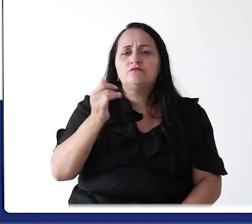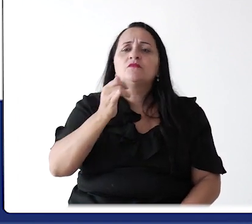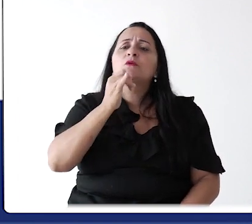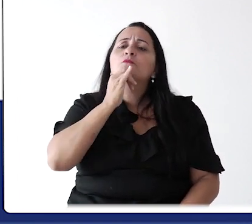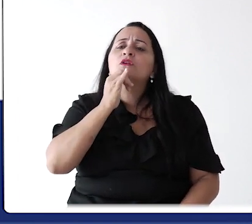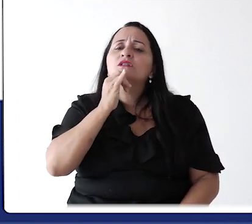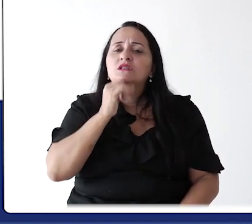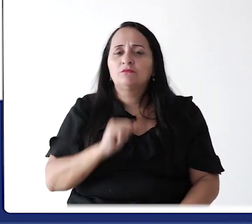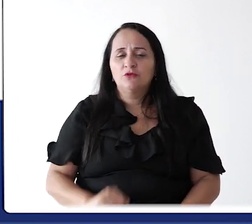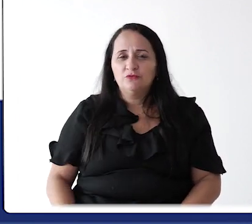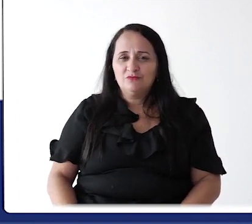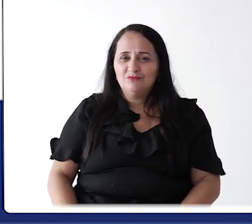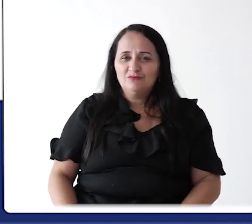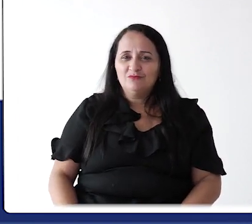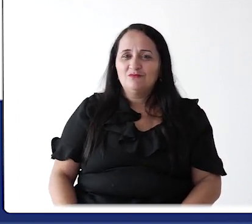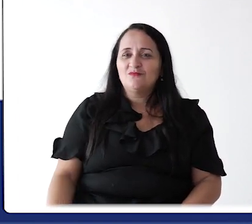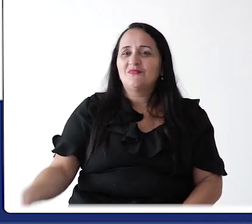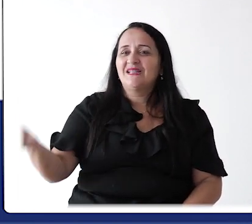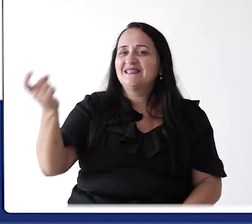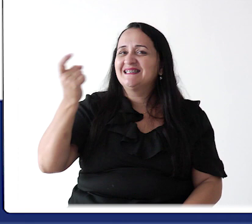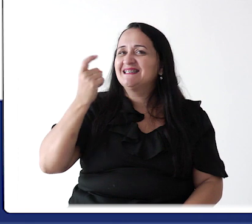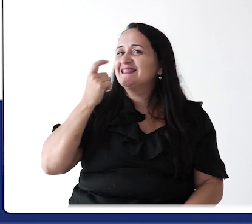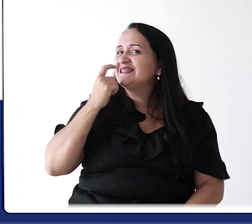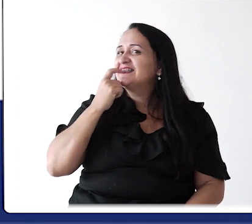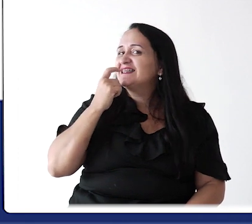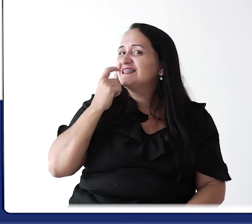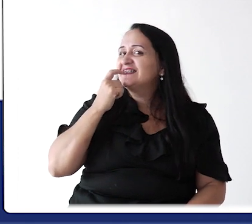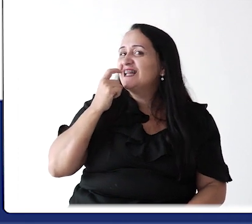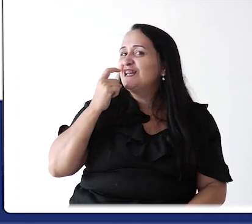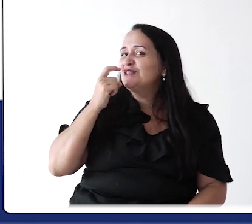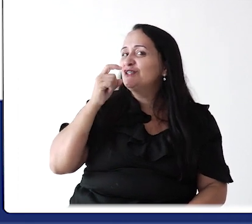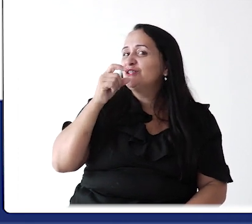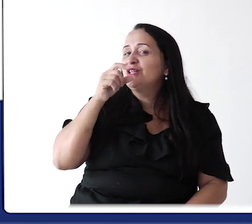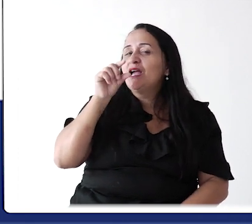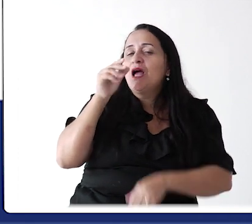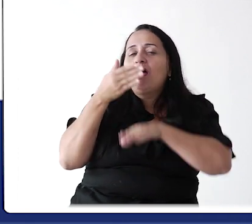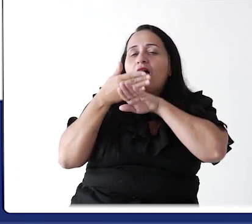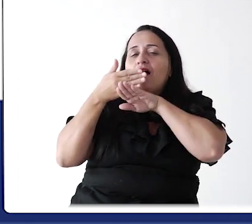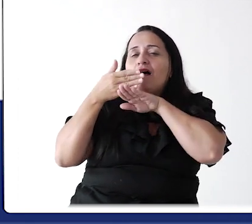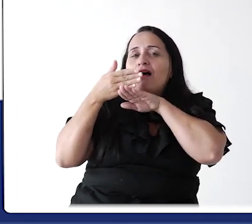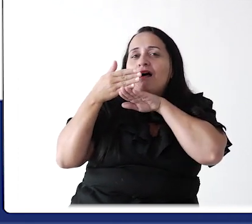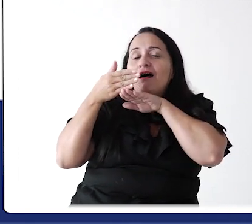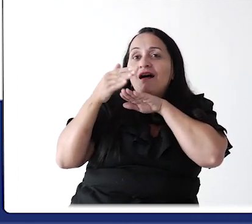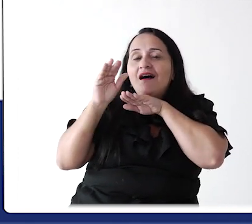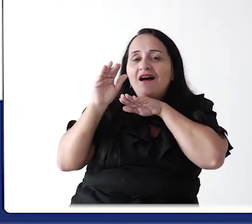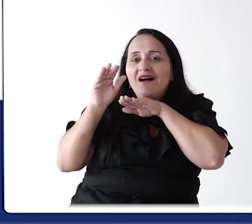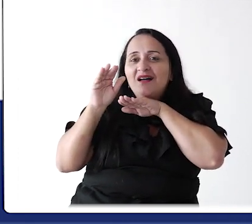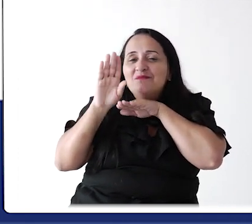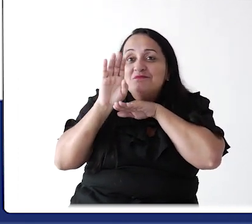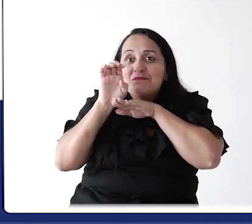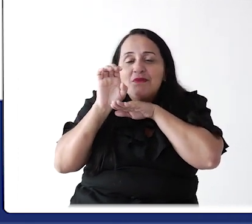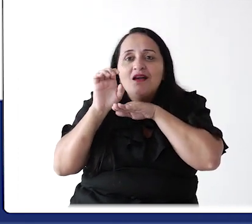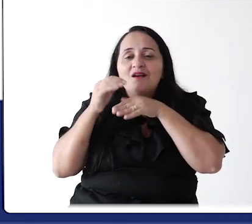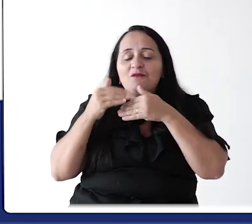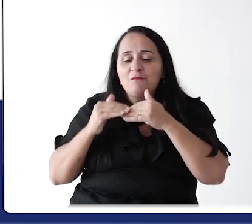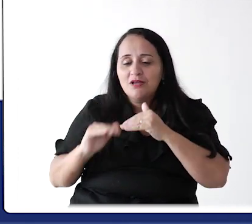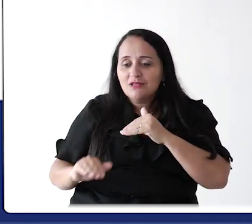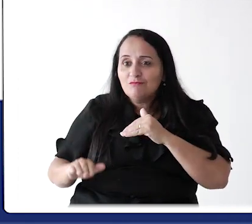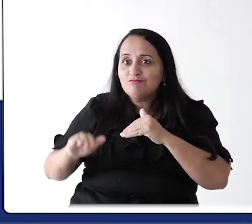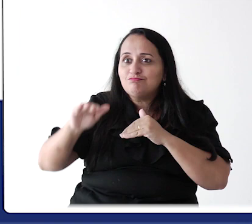exemplo, dente de leite, que é uma palavra ligando a outra, dente e leite, ou